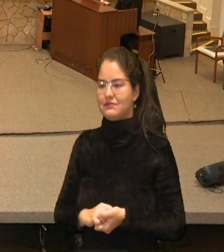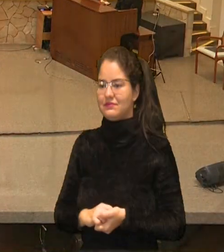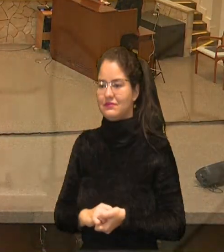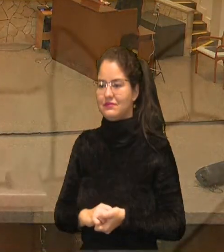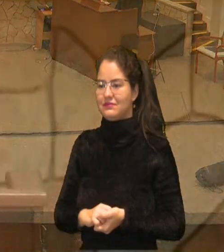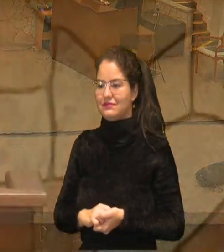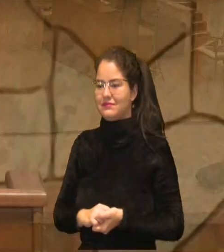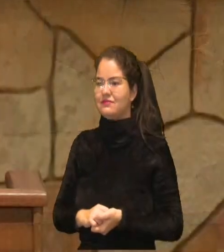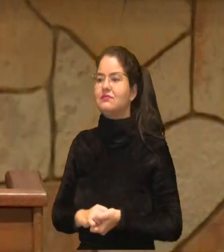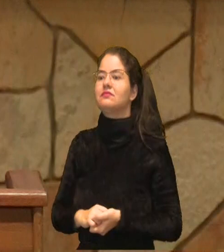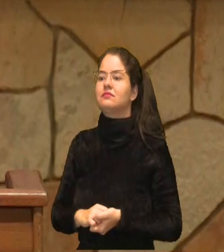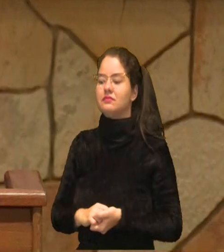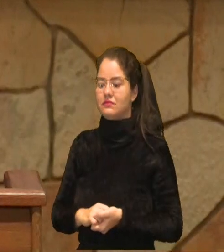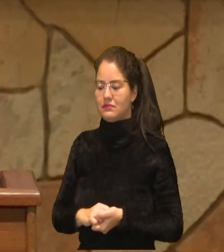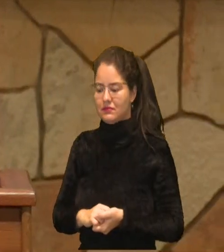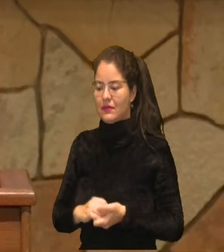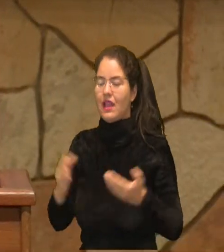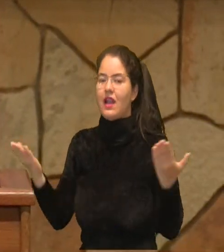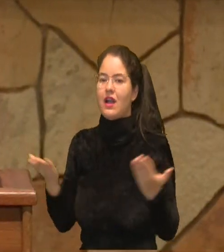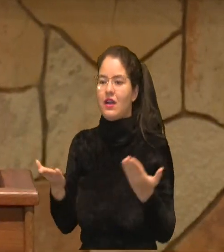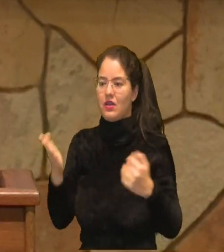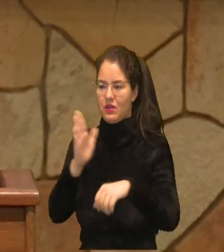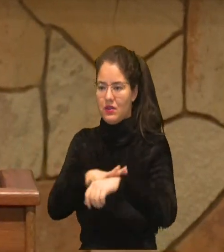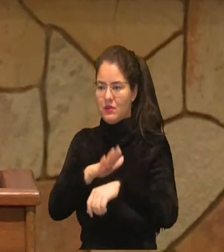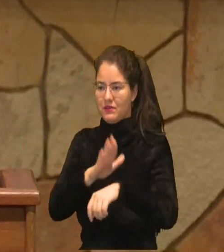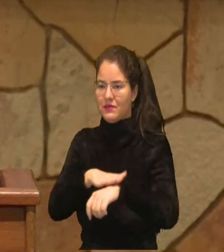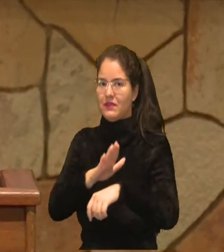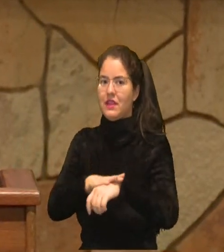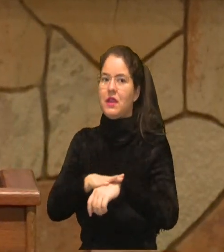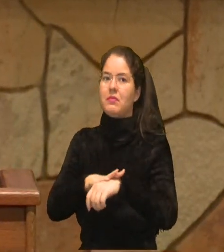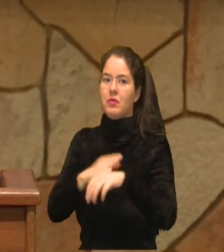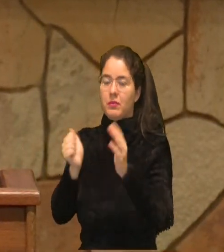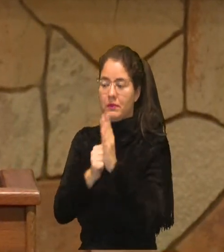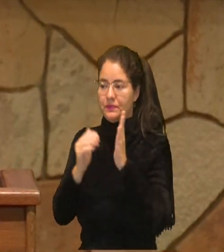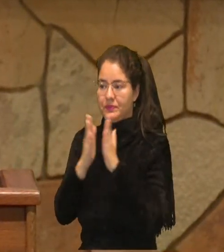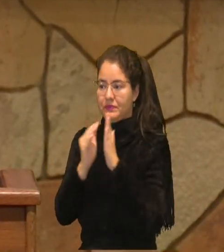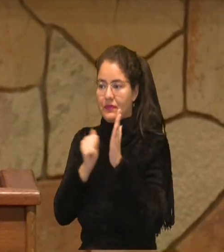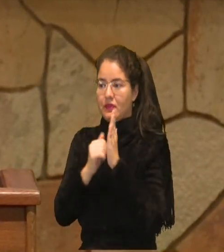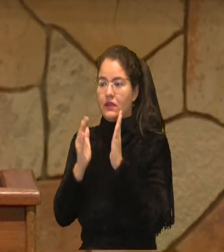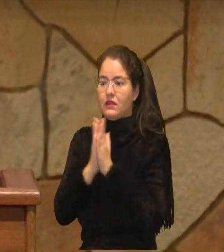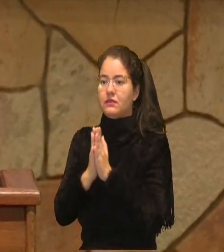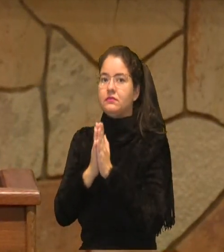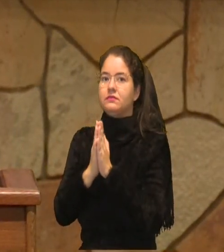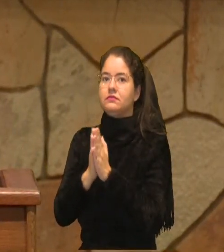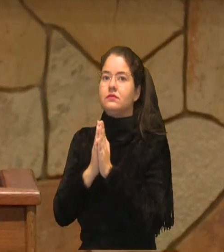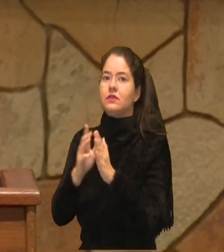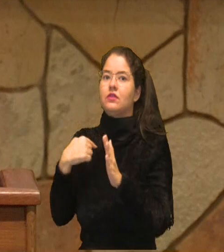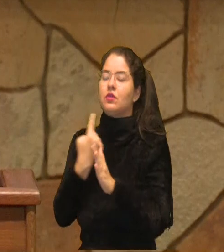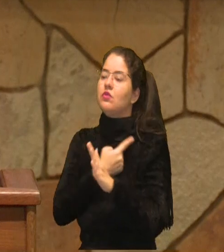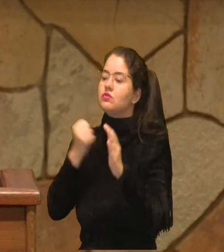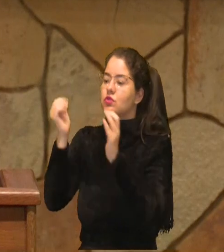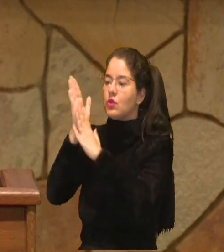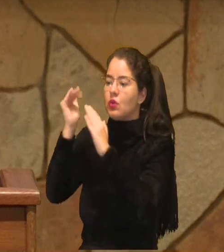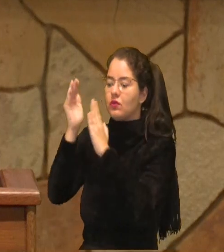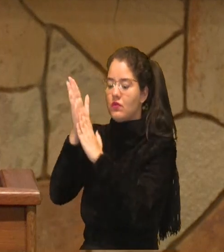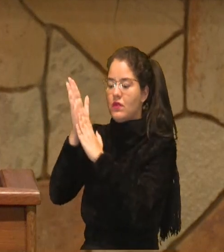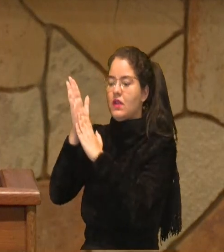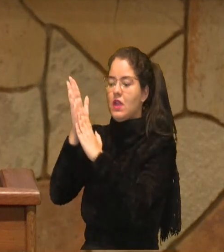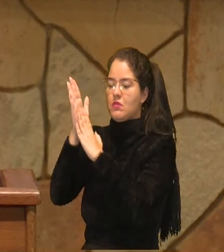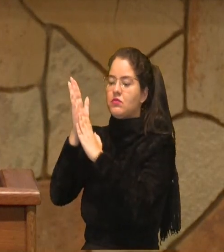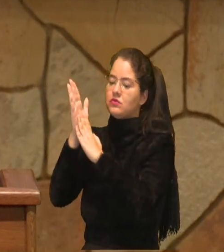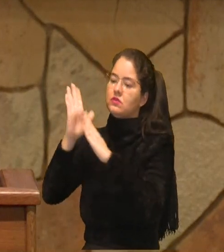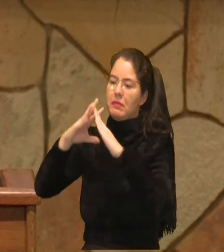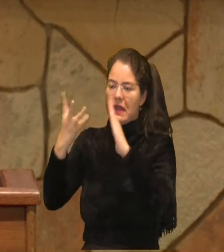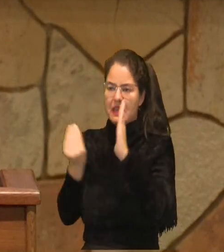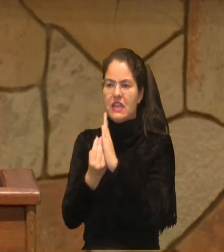Esse é o tempo separado para oração. Nós louvamos a Deus pela igreja do Senhor, que está firme aqui na casa do nosso Deus